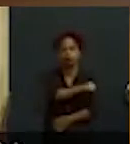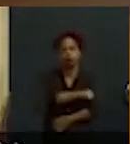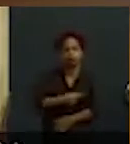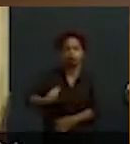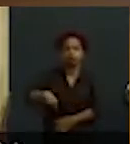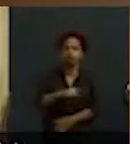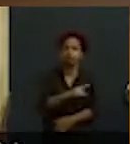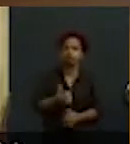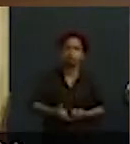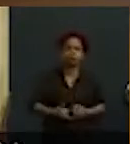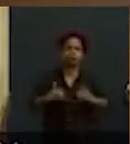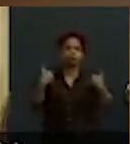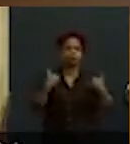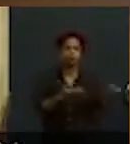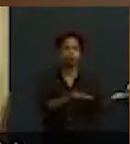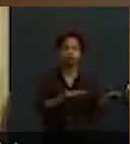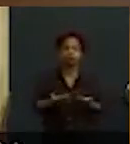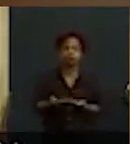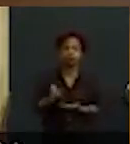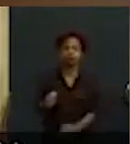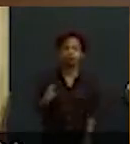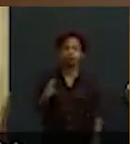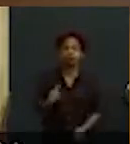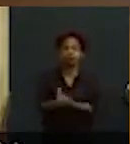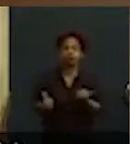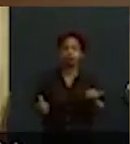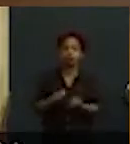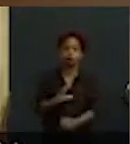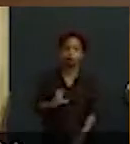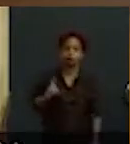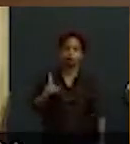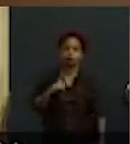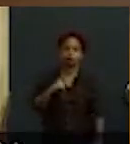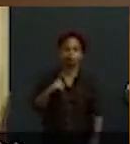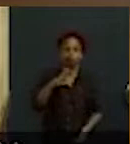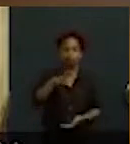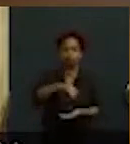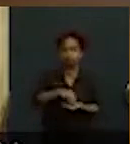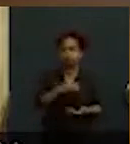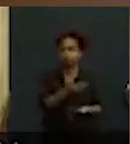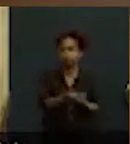a honra de convidar o subcoordenador do Centro de Estudos e